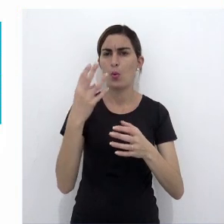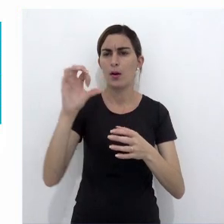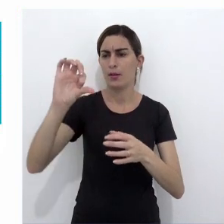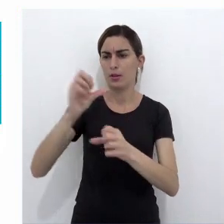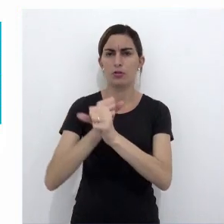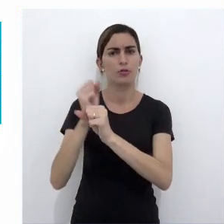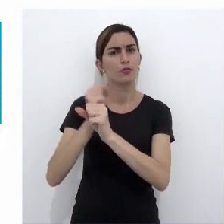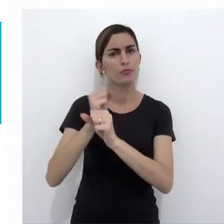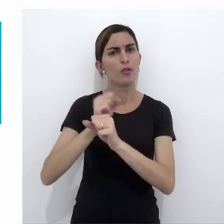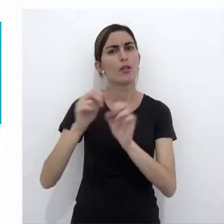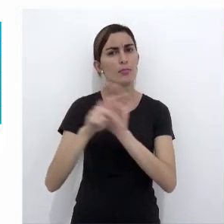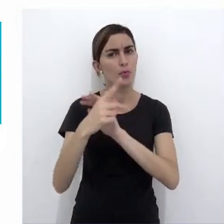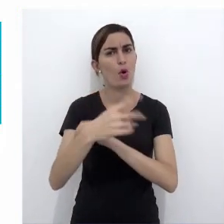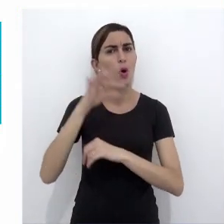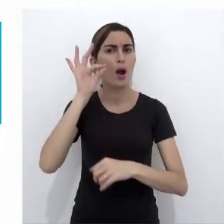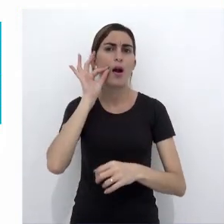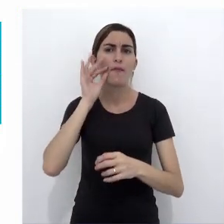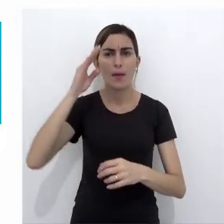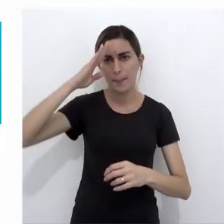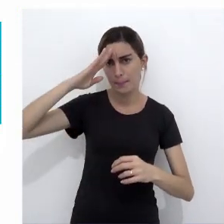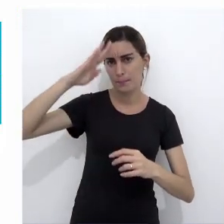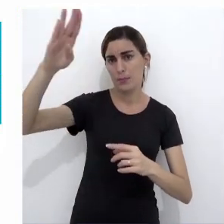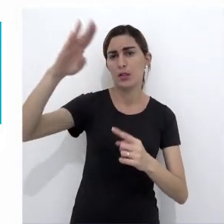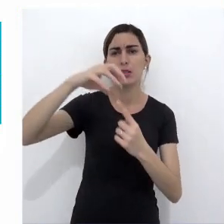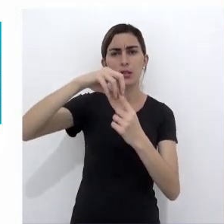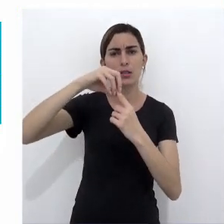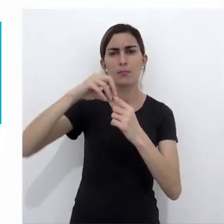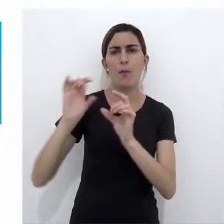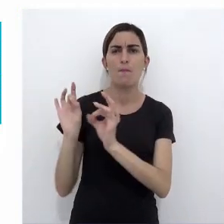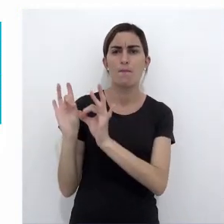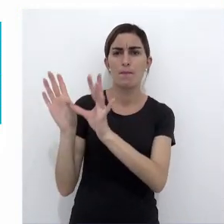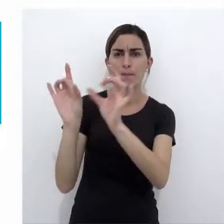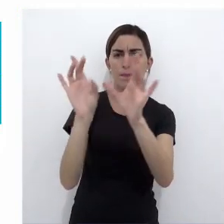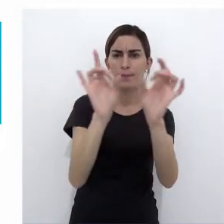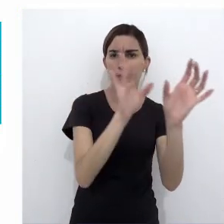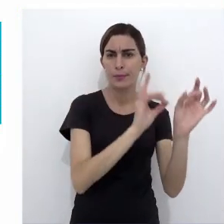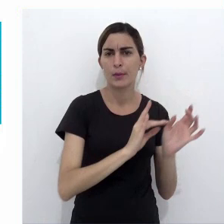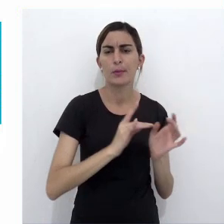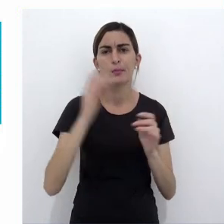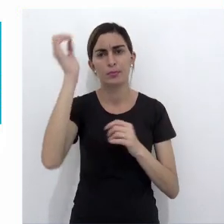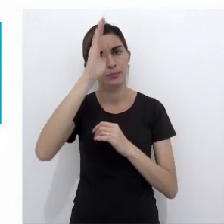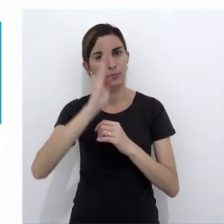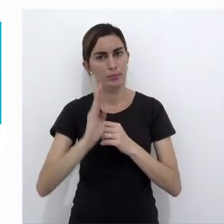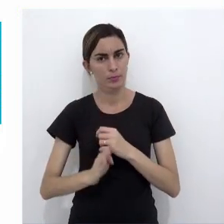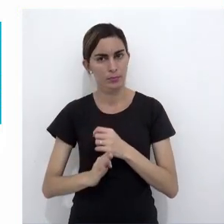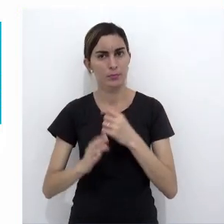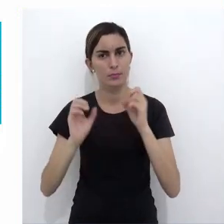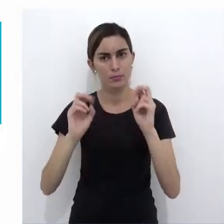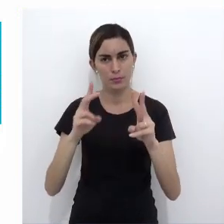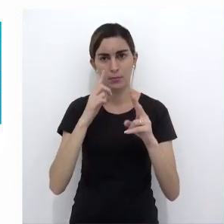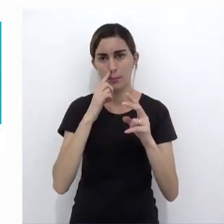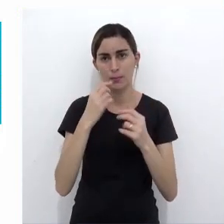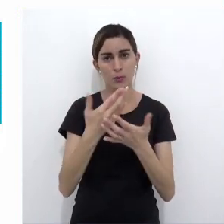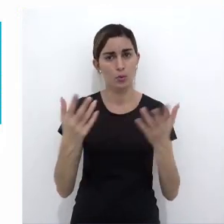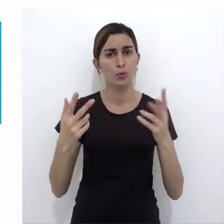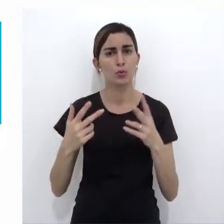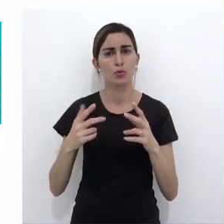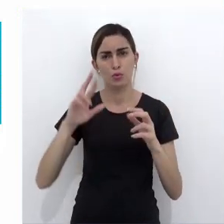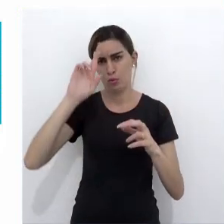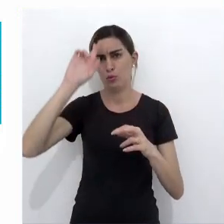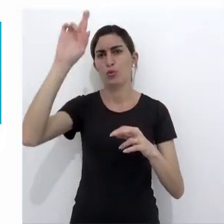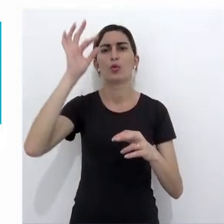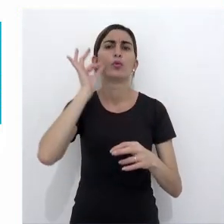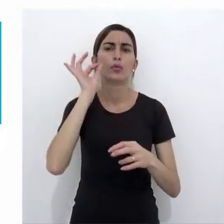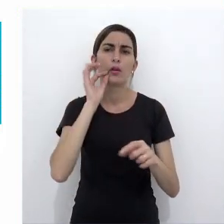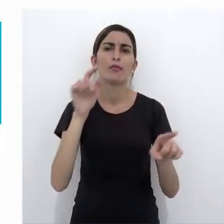anos, teve o café como principal produto exportável do Brasil, ok? E com isso, os donos do café